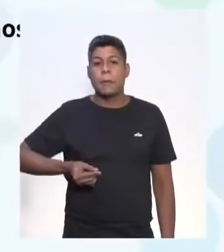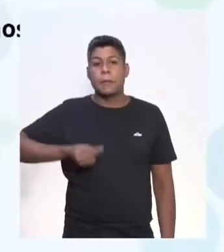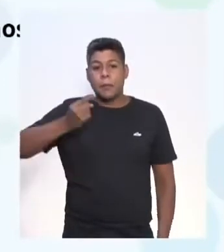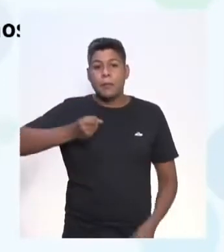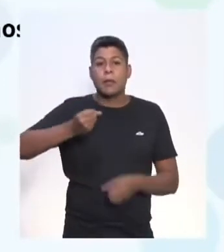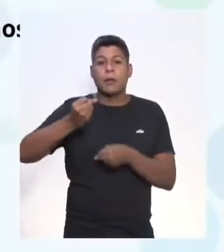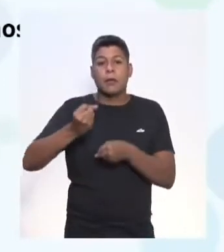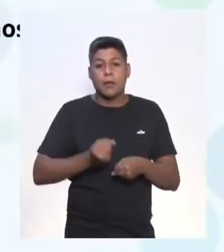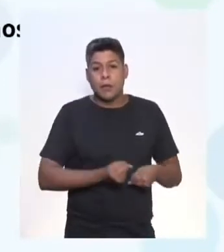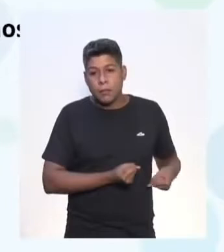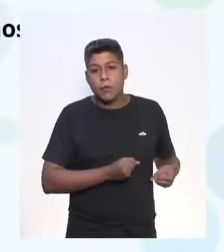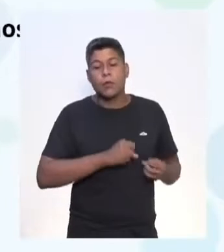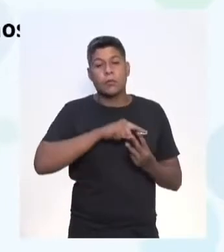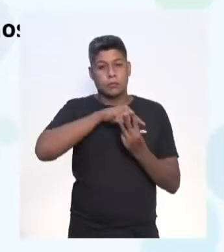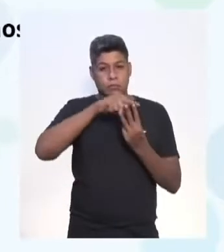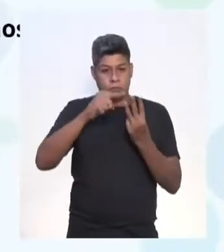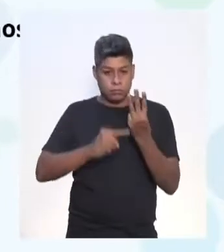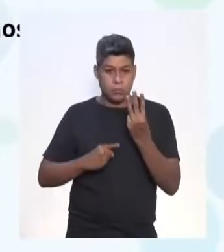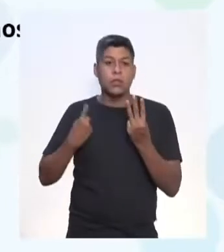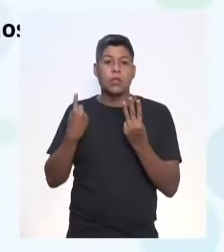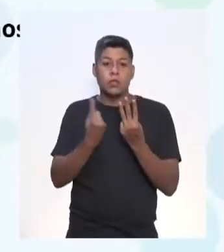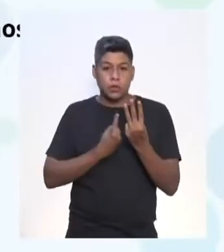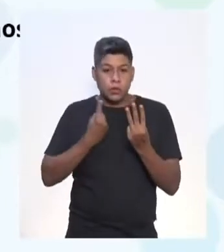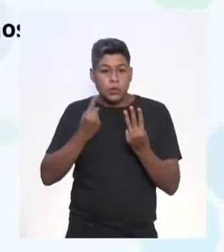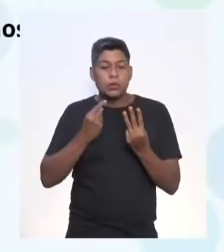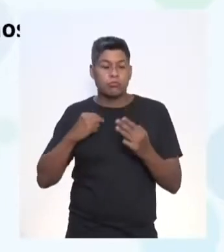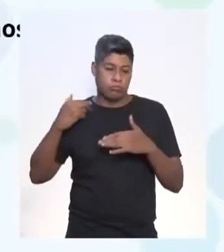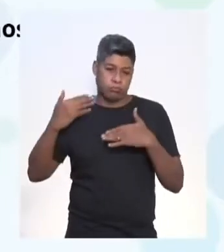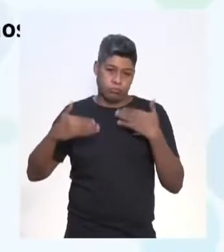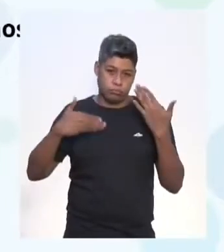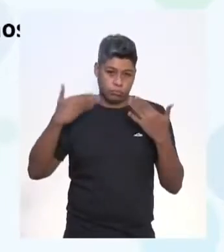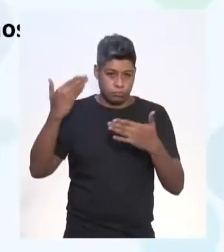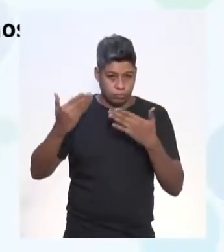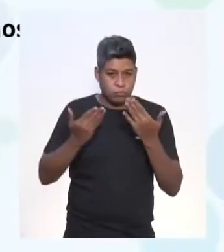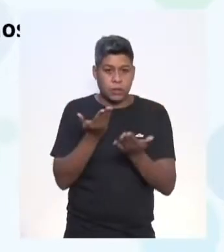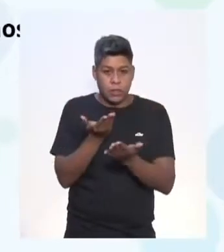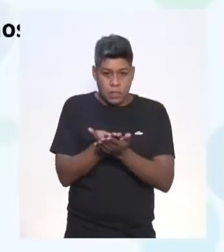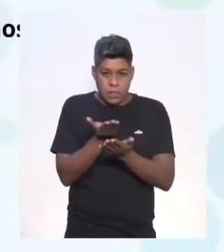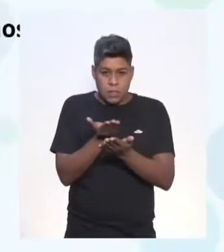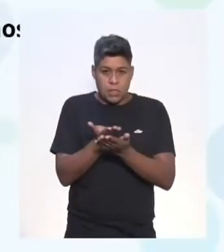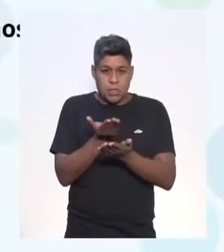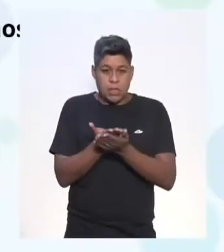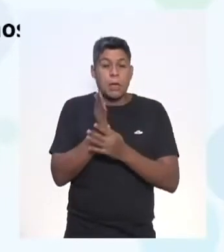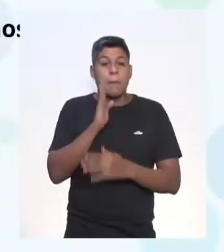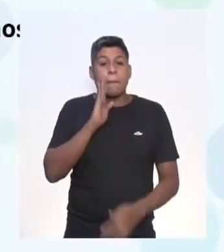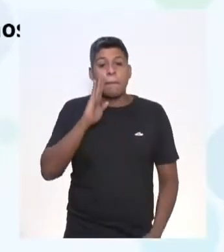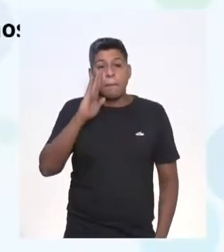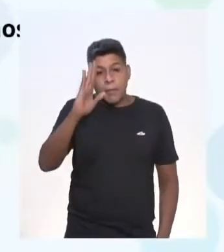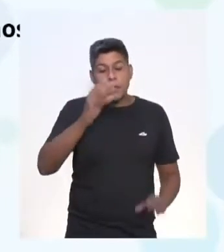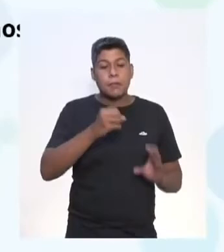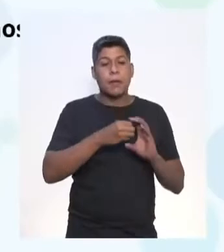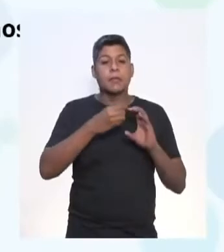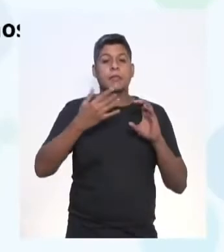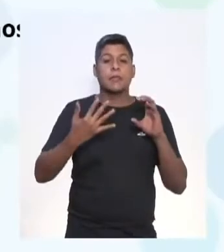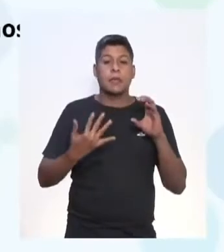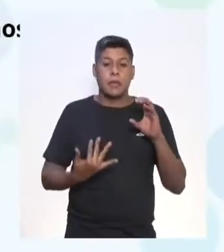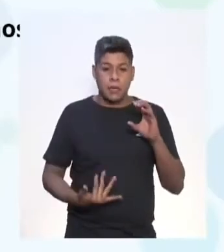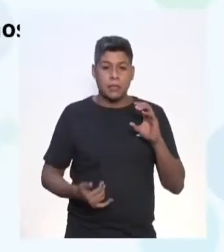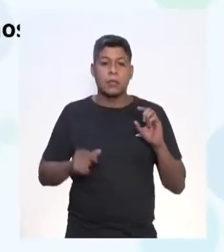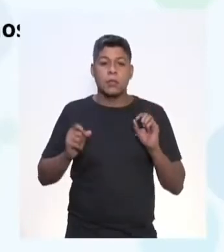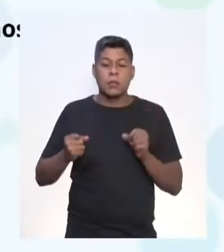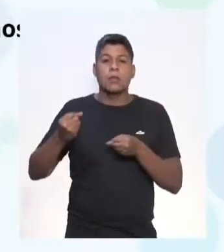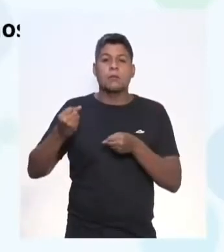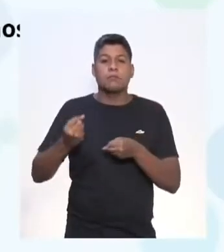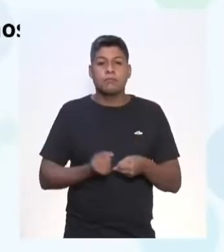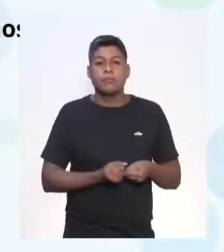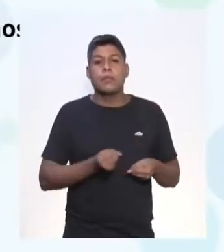República, parte 3. Nós estamos aí nessa caminhada de estudar as principais características da